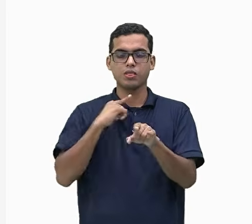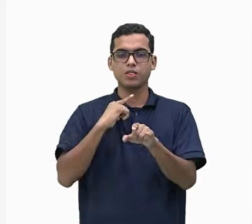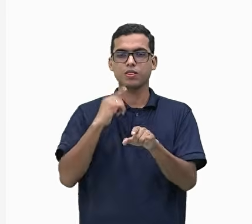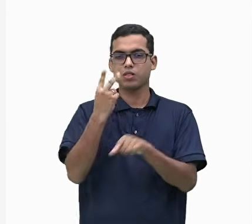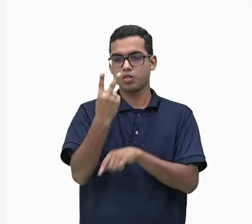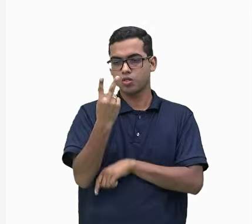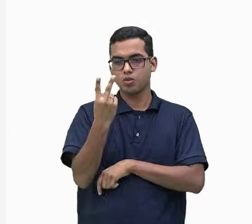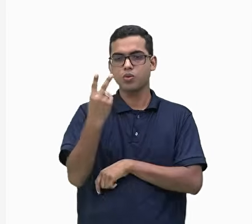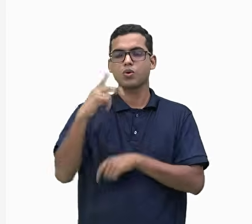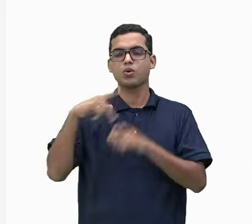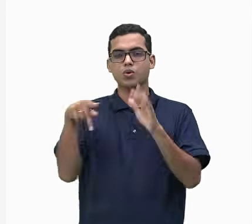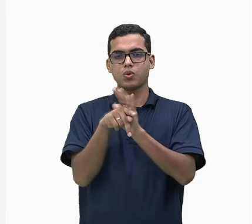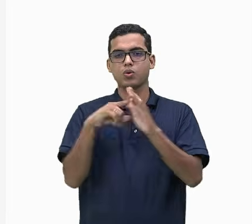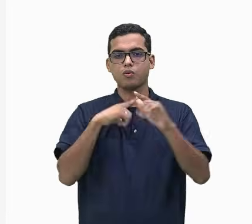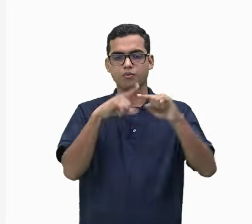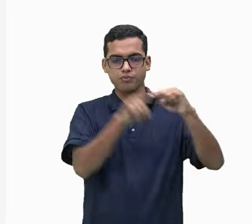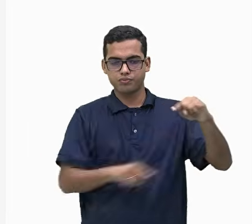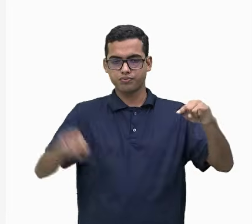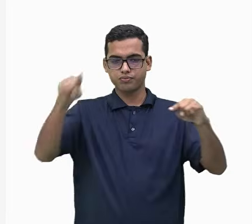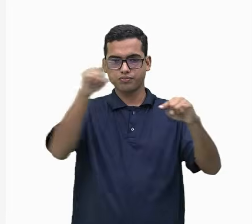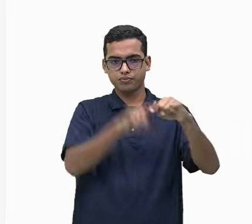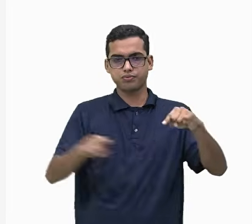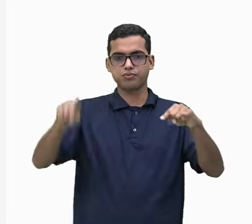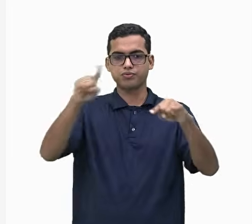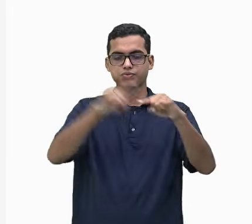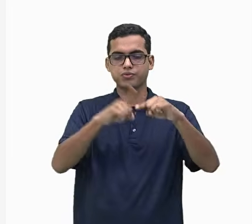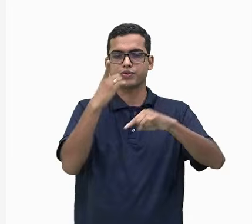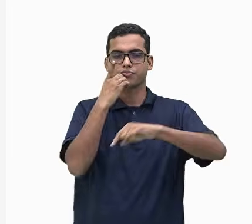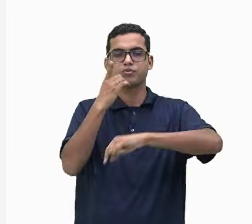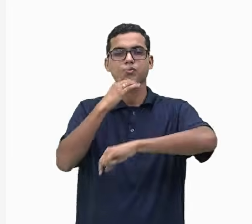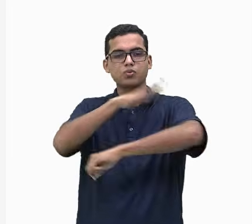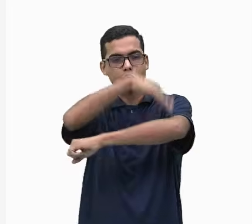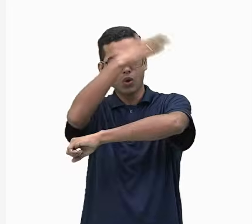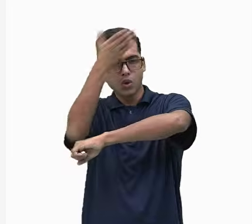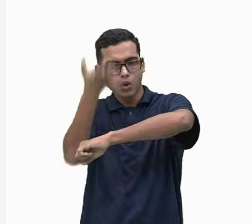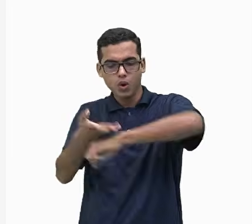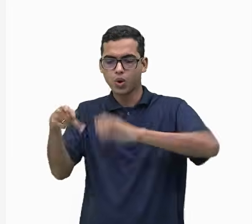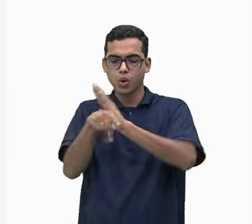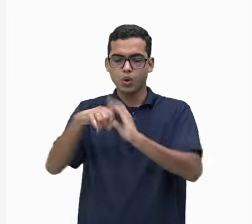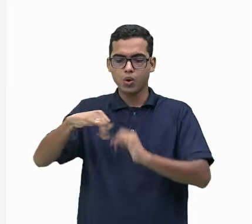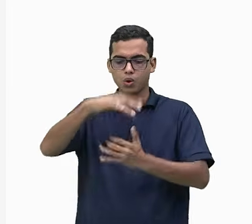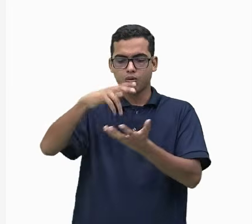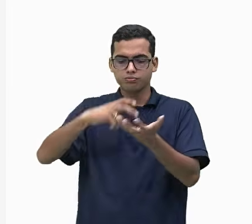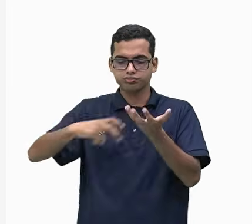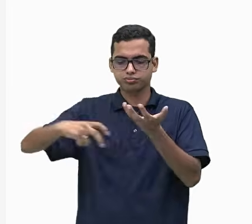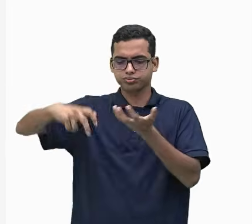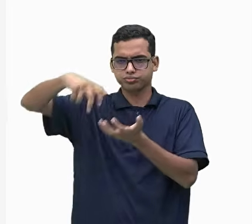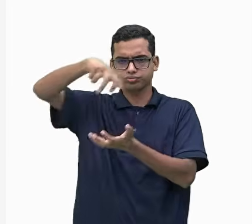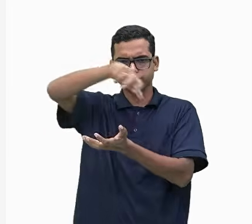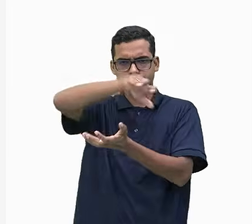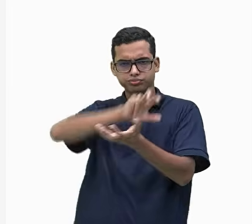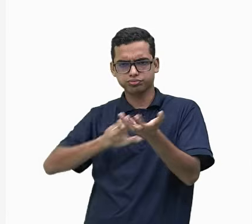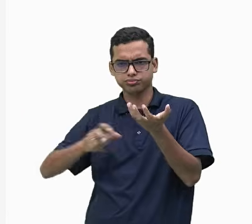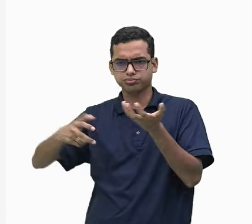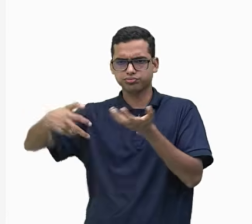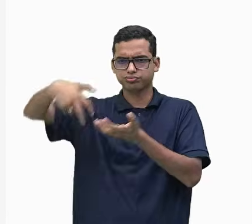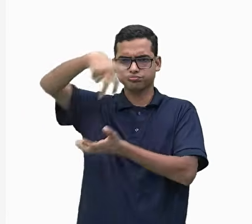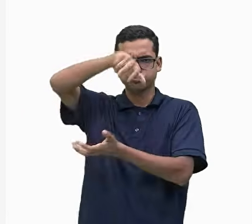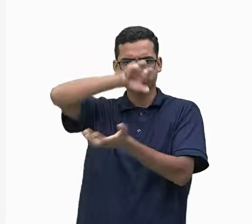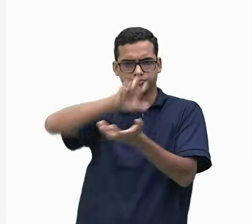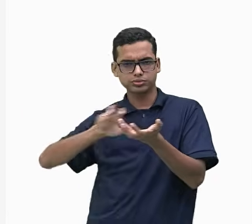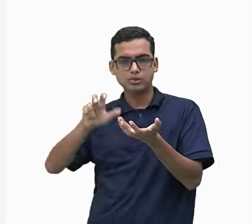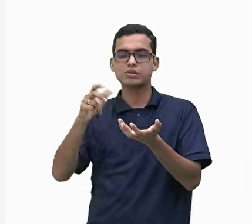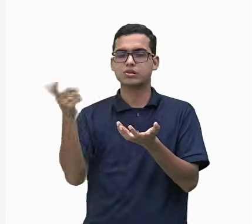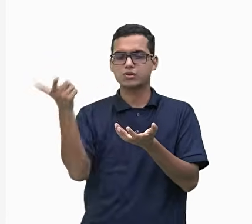por dia ao redor do planeta, que acaba ajudando aí nessa movimentação, nessa instrução de orientação através